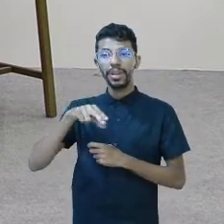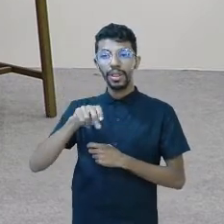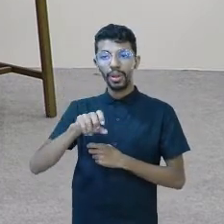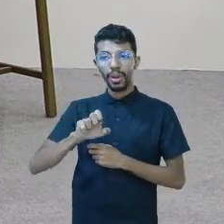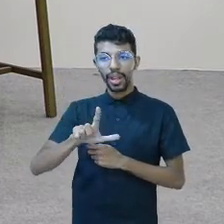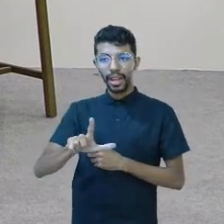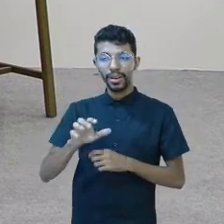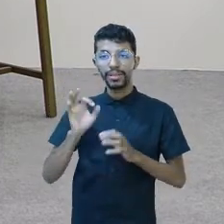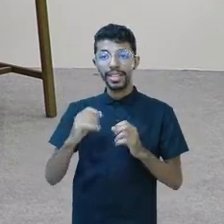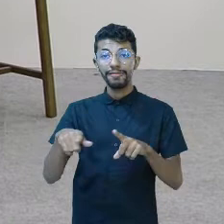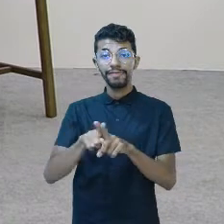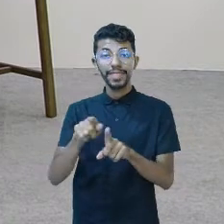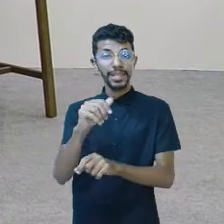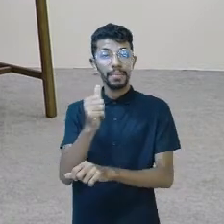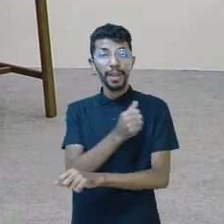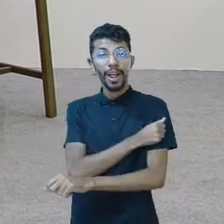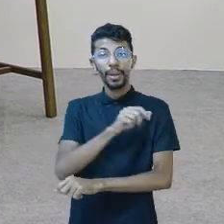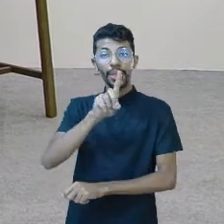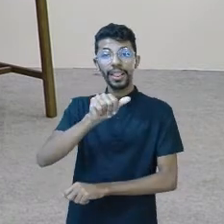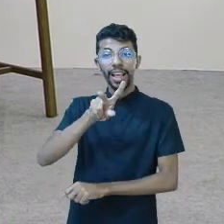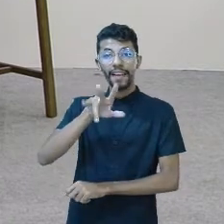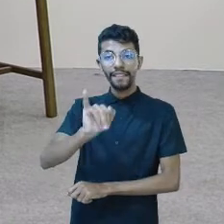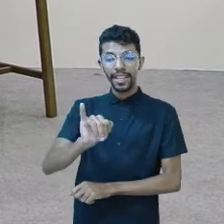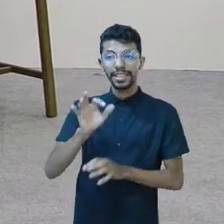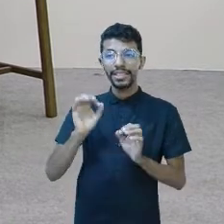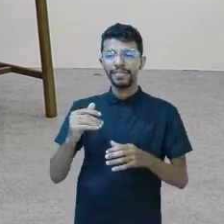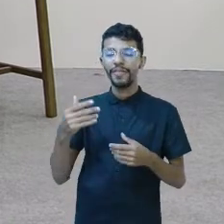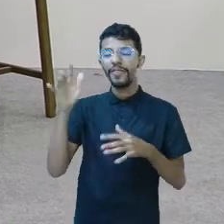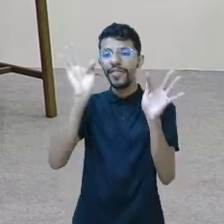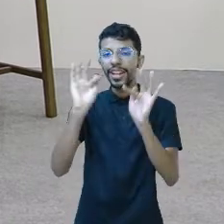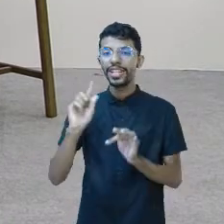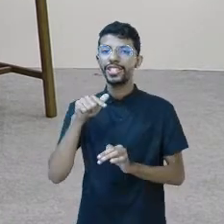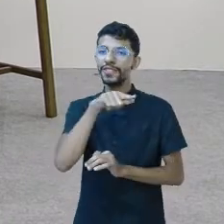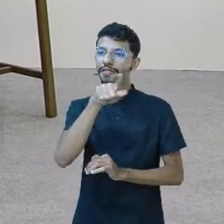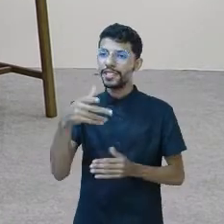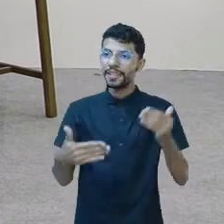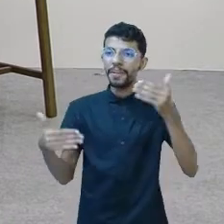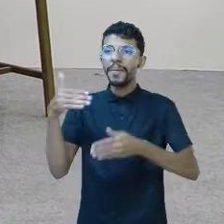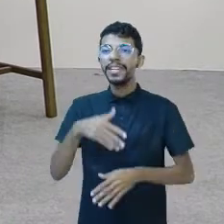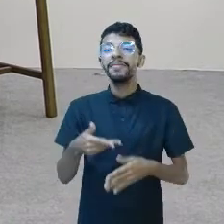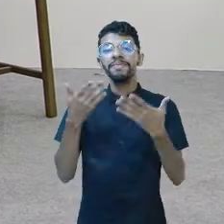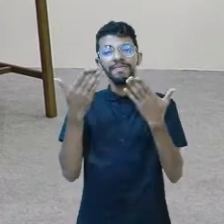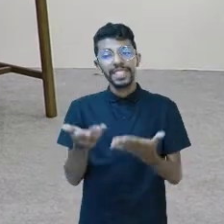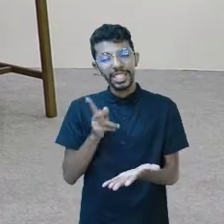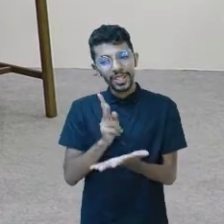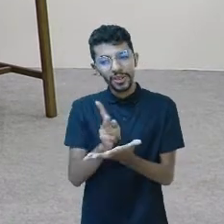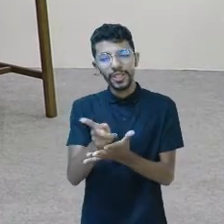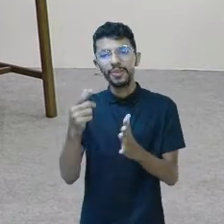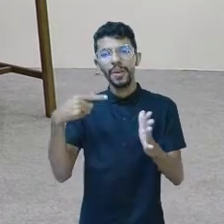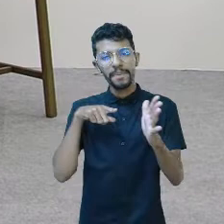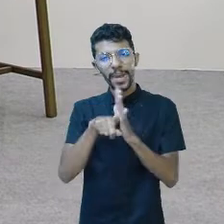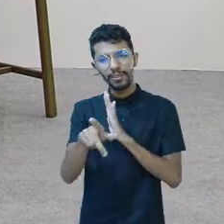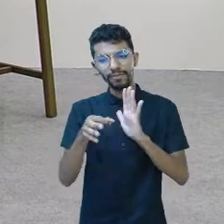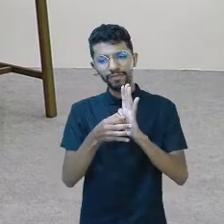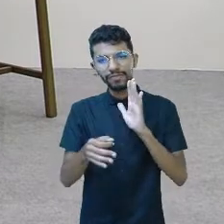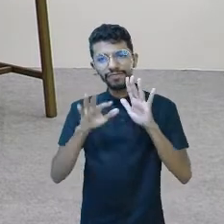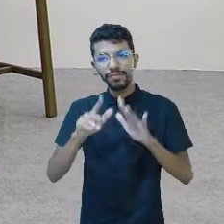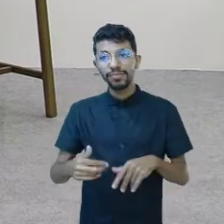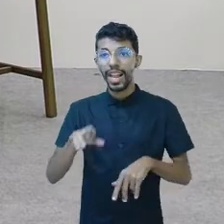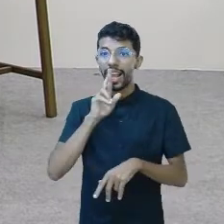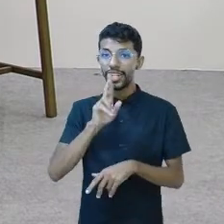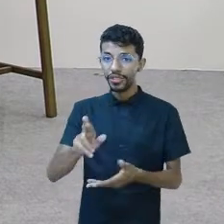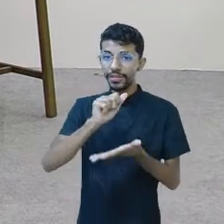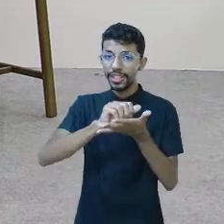Ficamos muito felizes que vocês estejam participando e é isso aí, tá certo? Continua lá mandando sua pergunta, respondendo